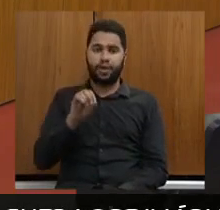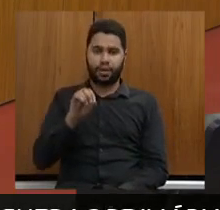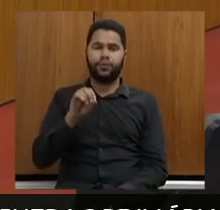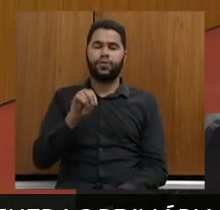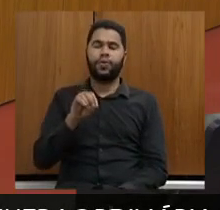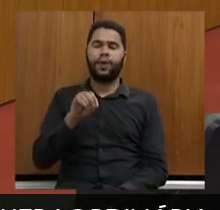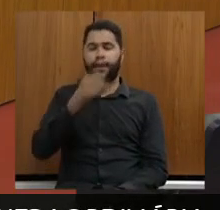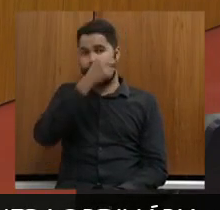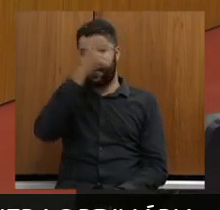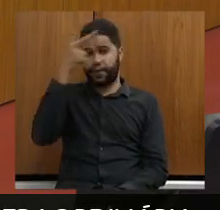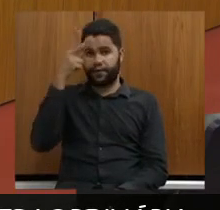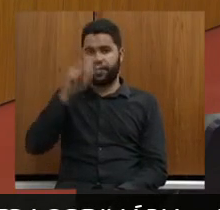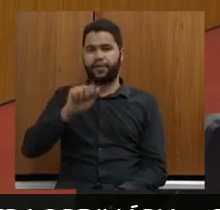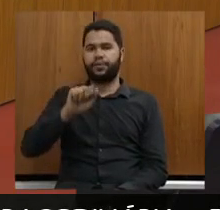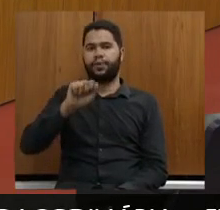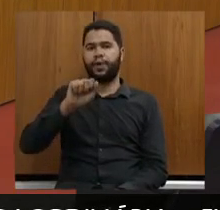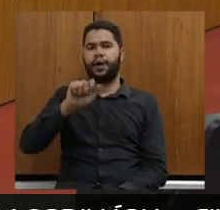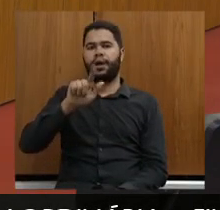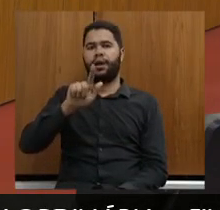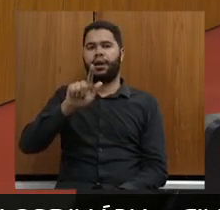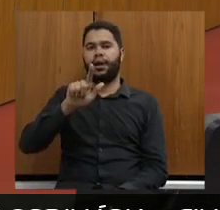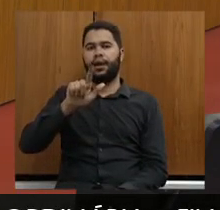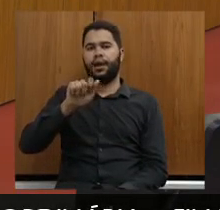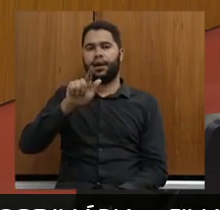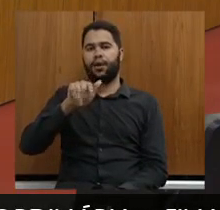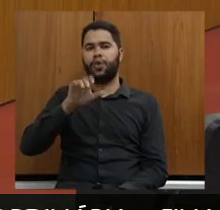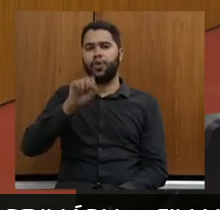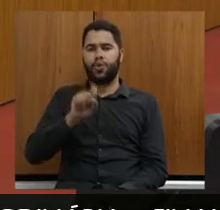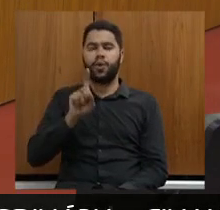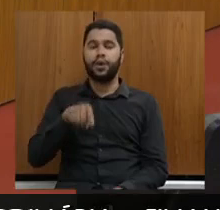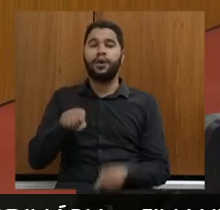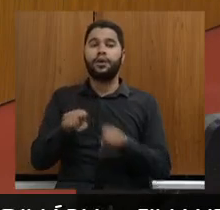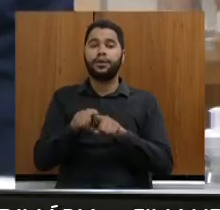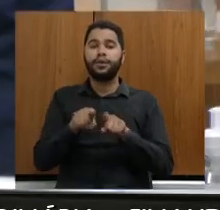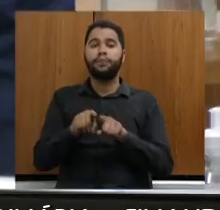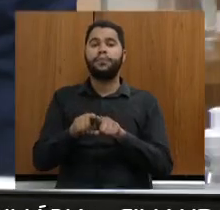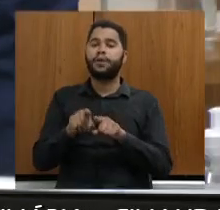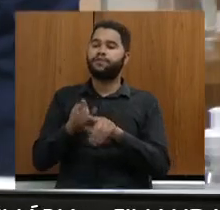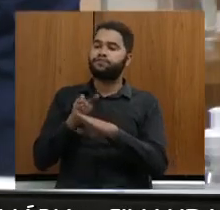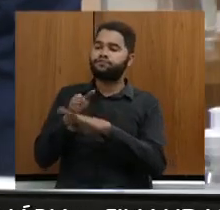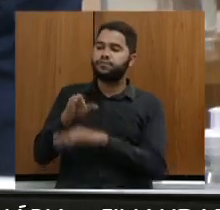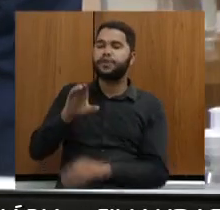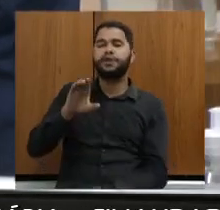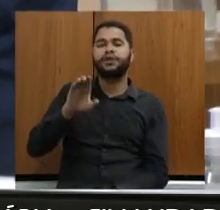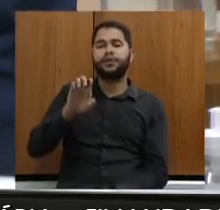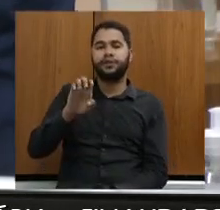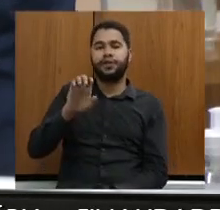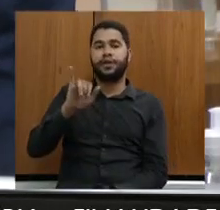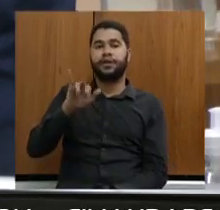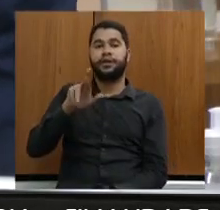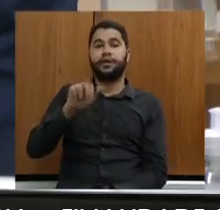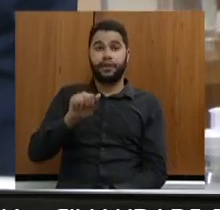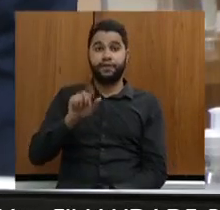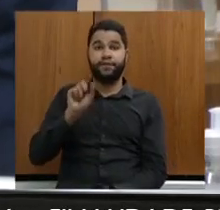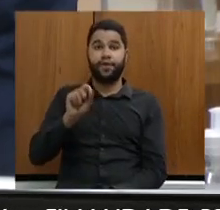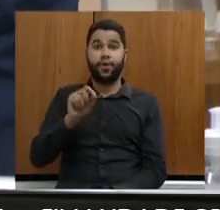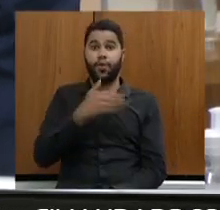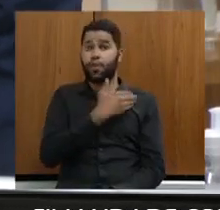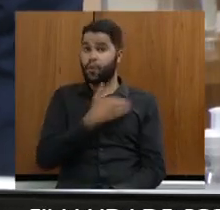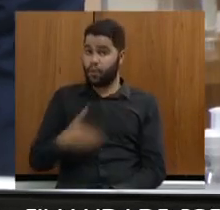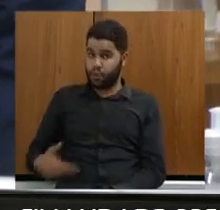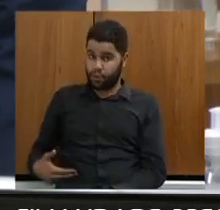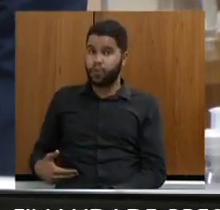com a gente nós somos parceiros ele compra efeito de Itamonte estivermos em infra e ficou acordado De que o governo